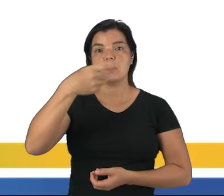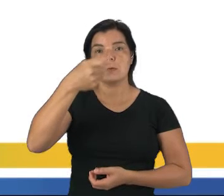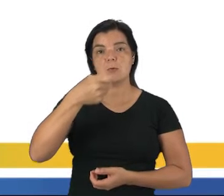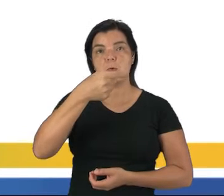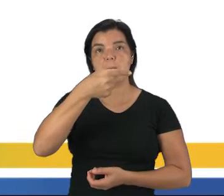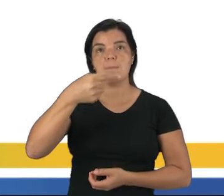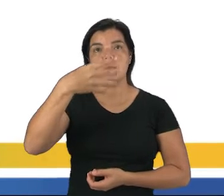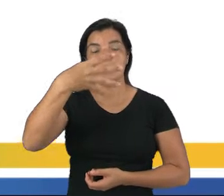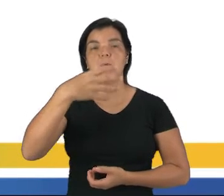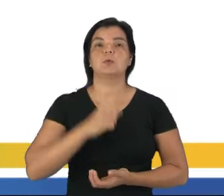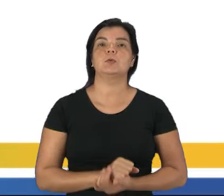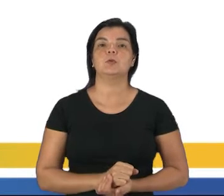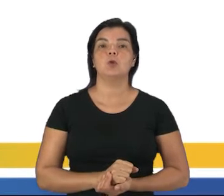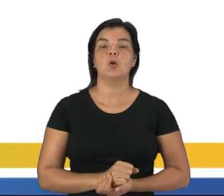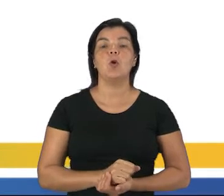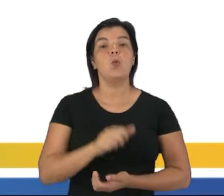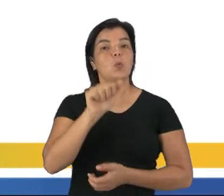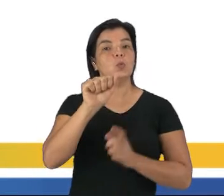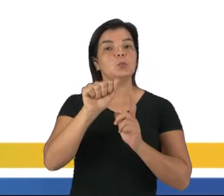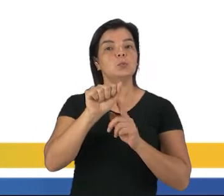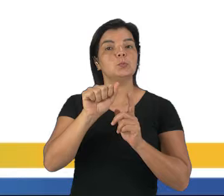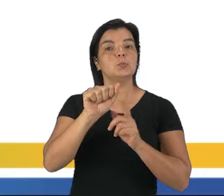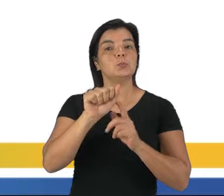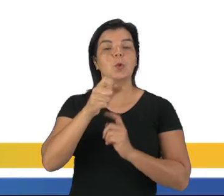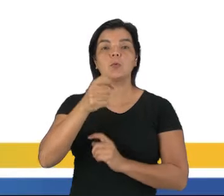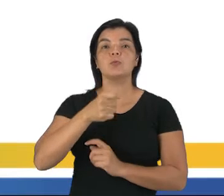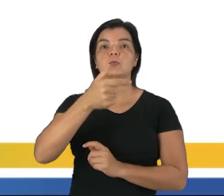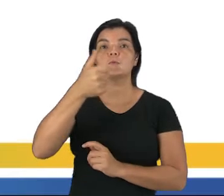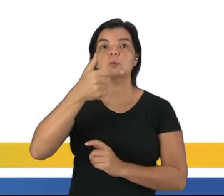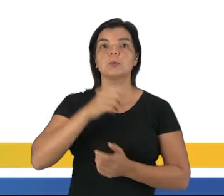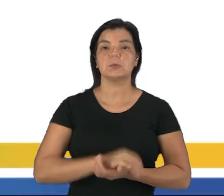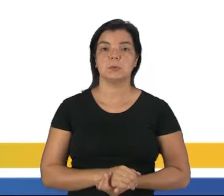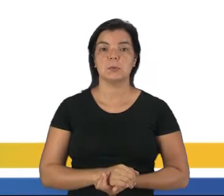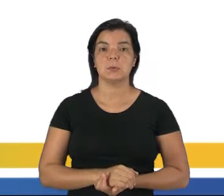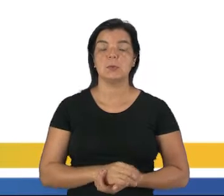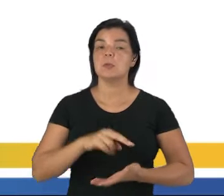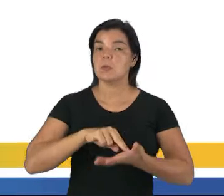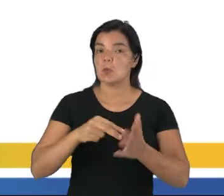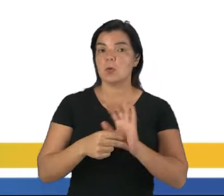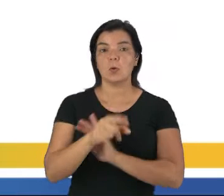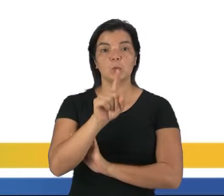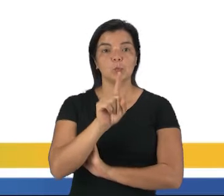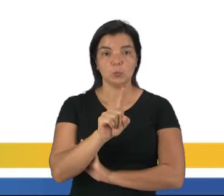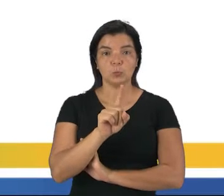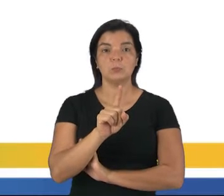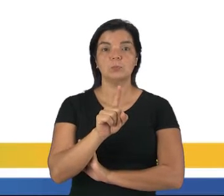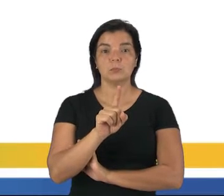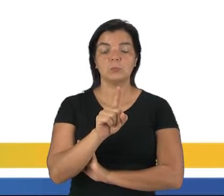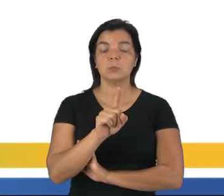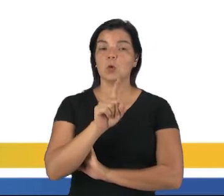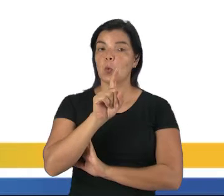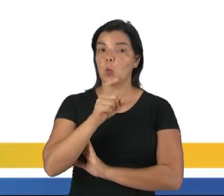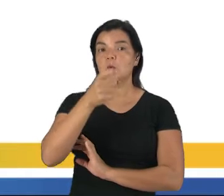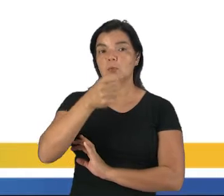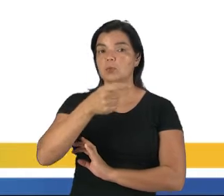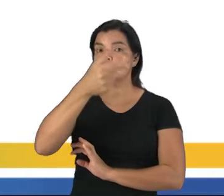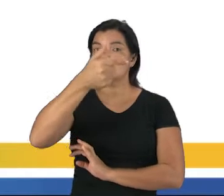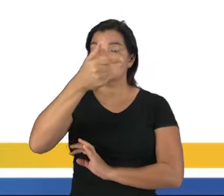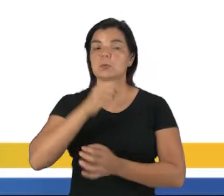4. Olha ali o coeficiente A, que acompanha o x quadrado. Nesse caso aqui, ele é 1, certo? 1x